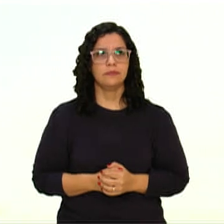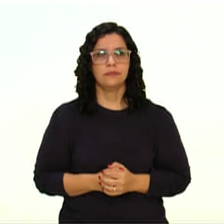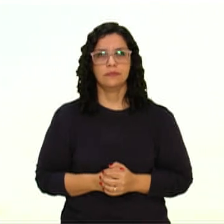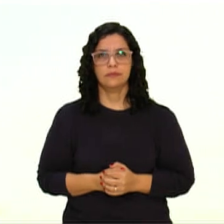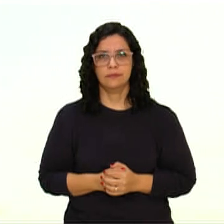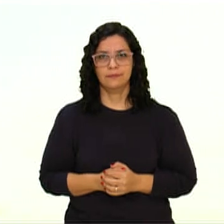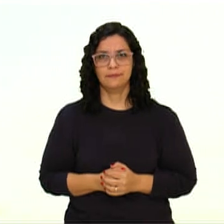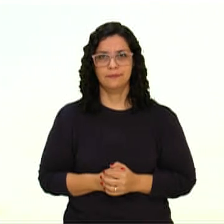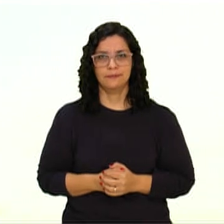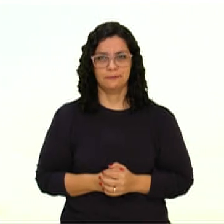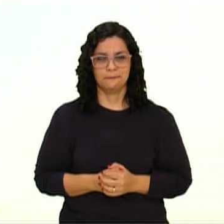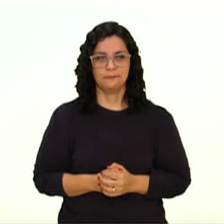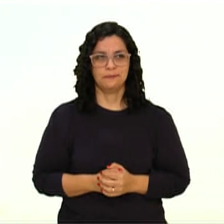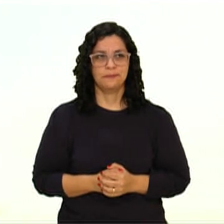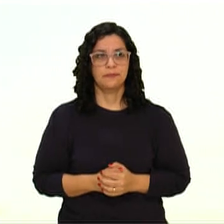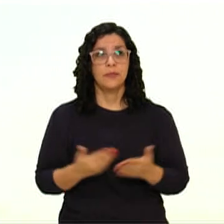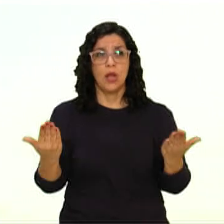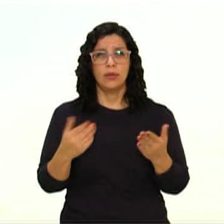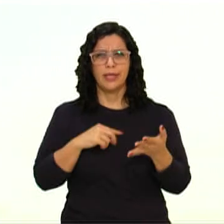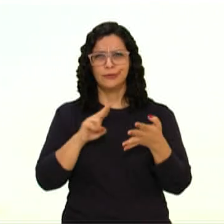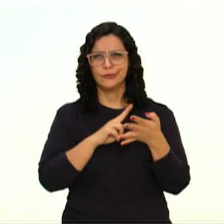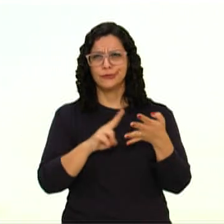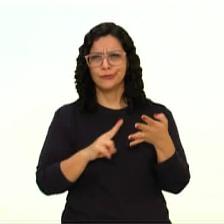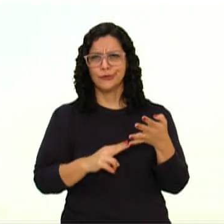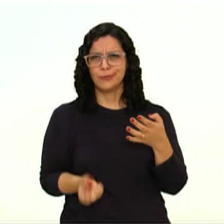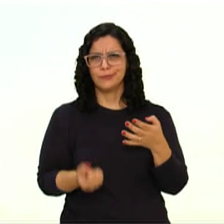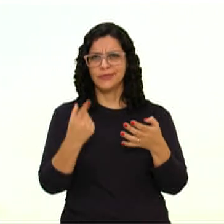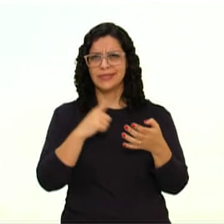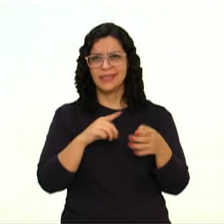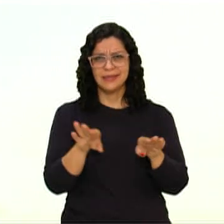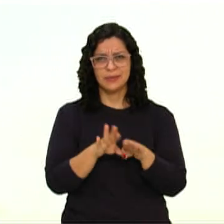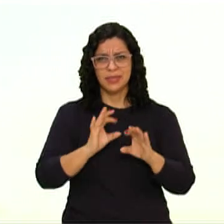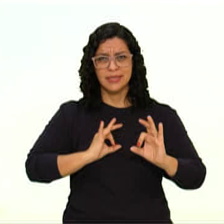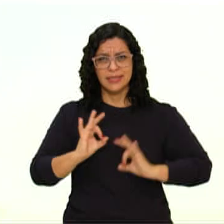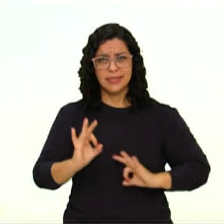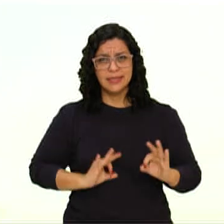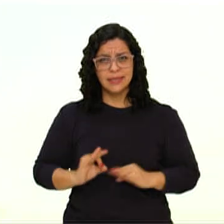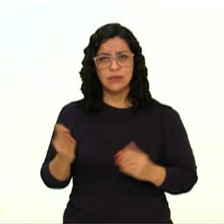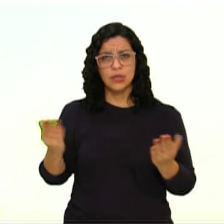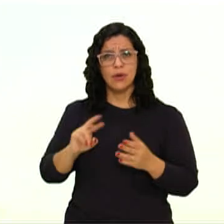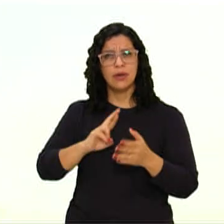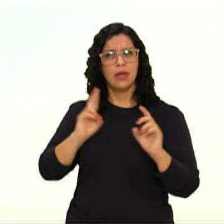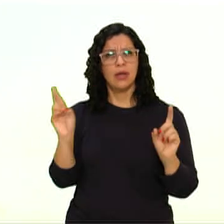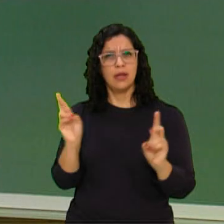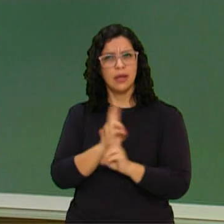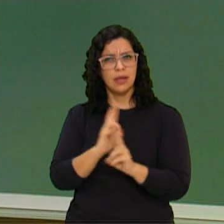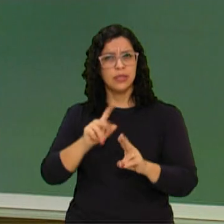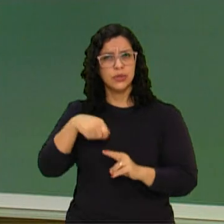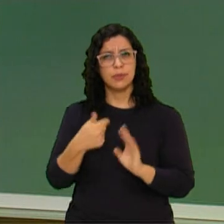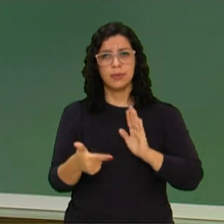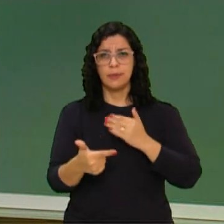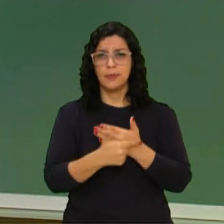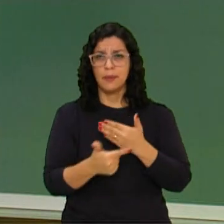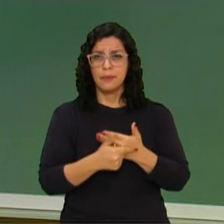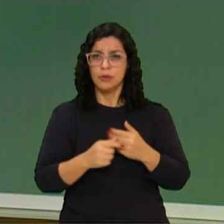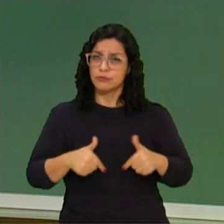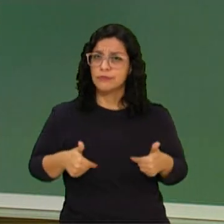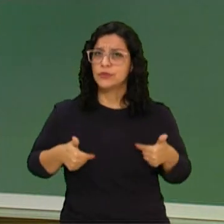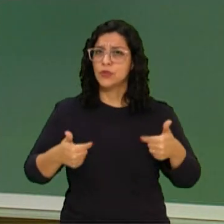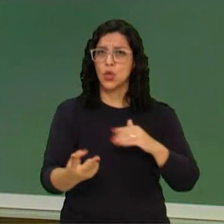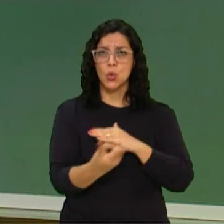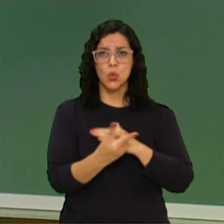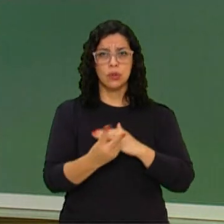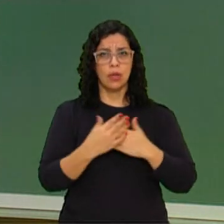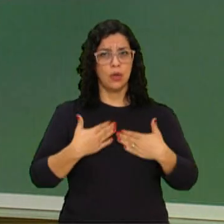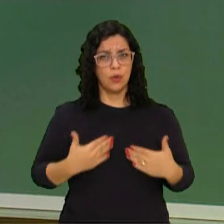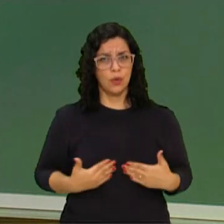basófilos, eosinófilos e linfócitos. Um monte de nomes assim, né, de células que estão relacionadas com essa função de defesa, essa função